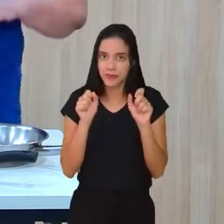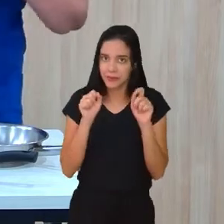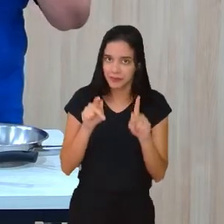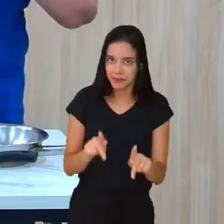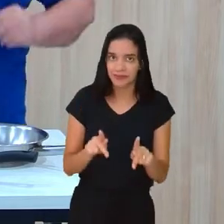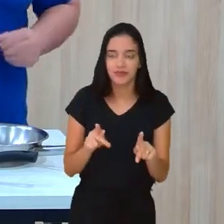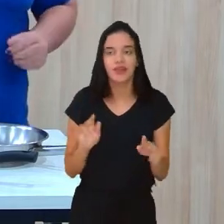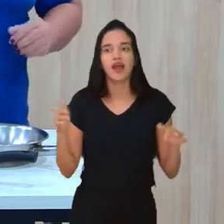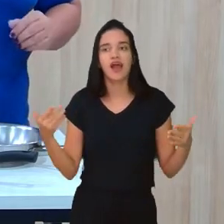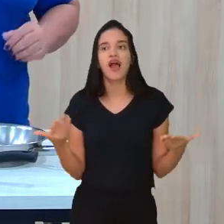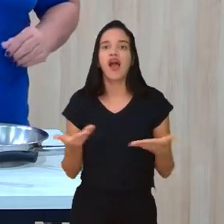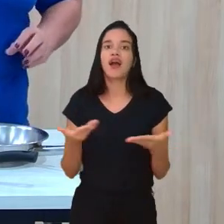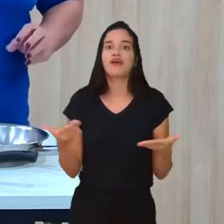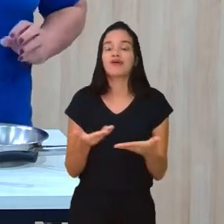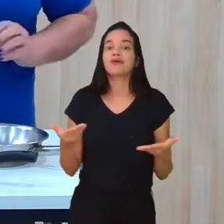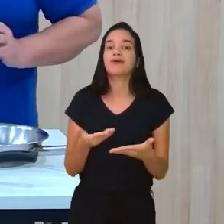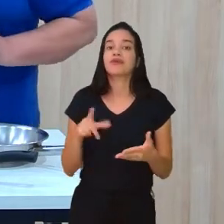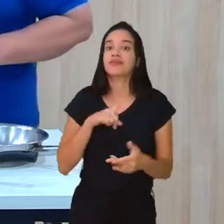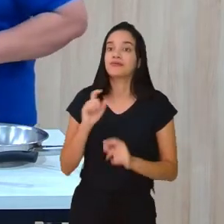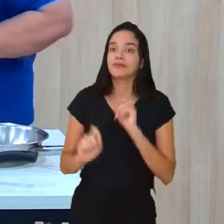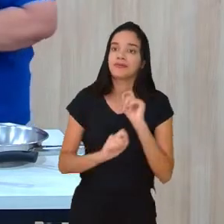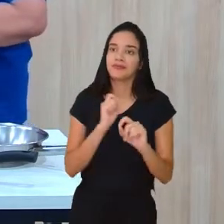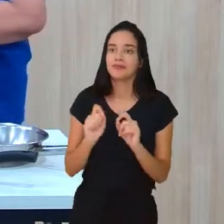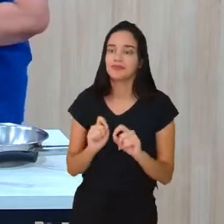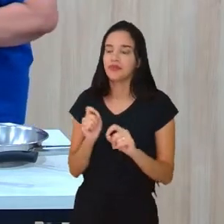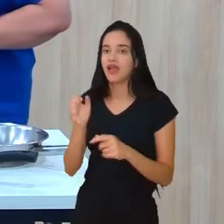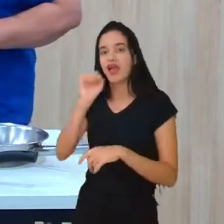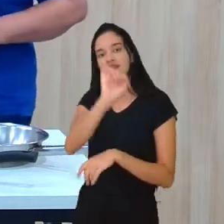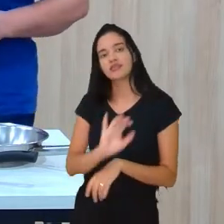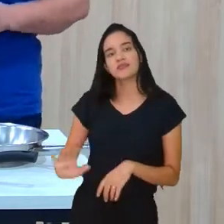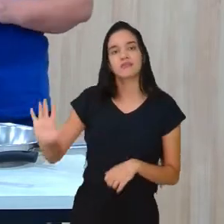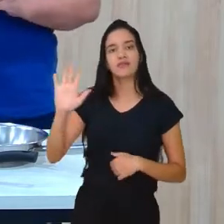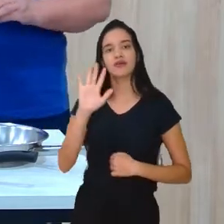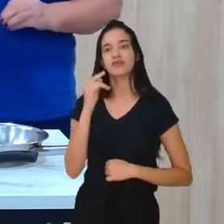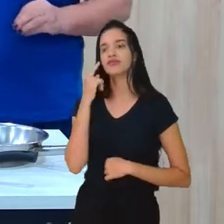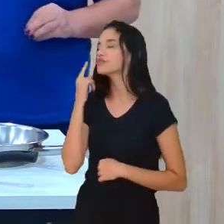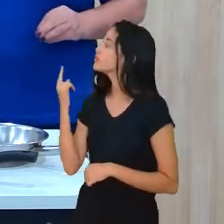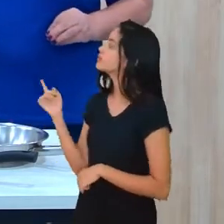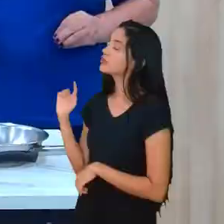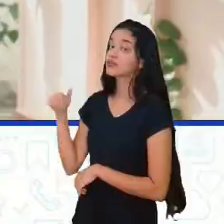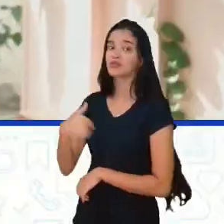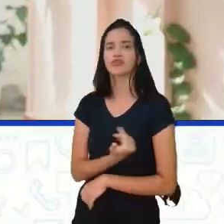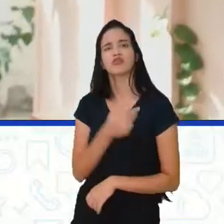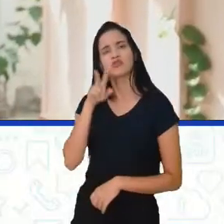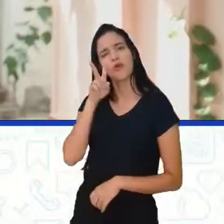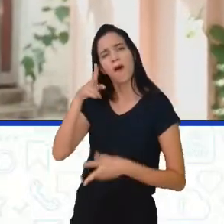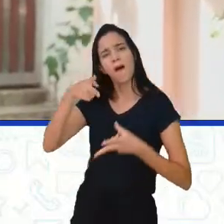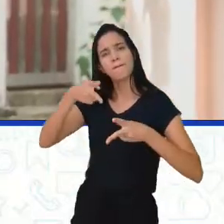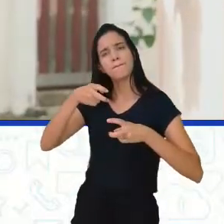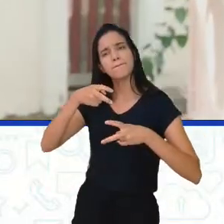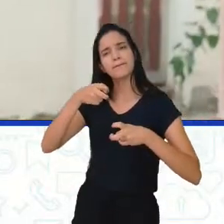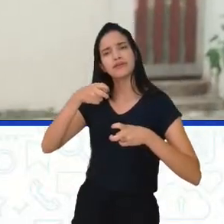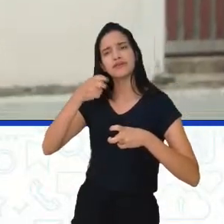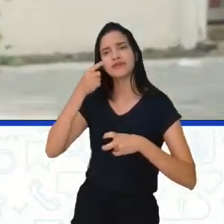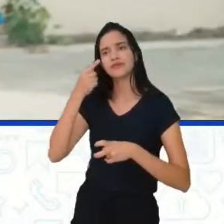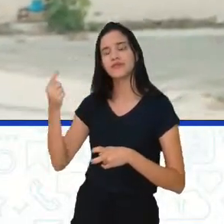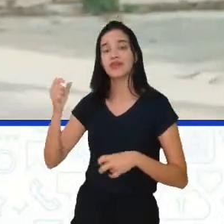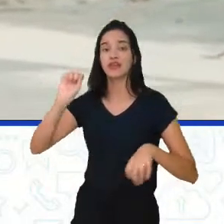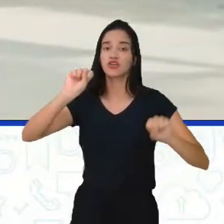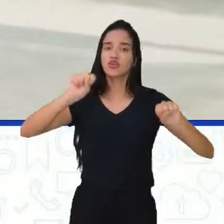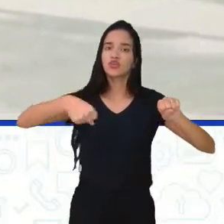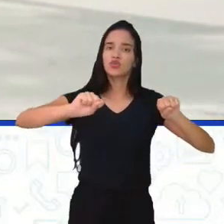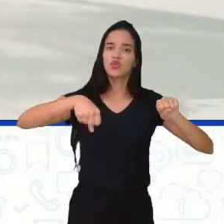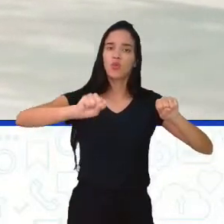ok? O que é que nós temos agora? Aqui nessa imagem a gente vai observar que esse mototaxista deve